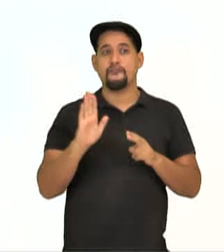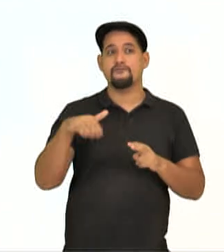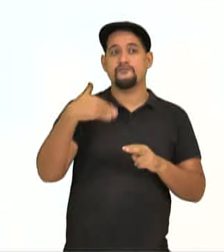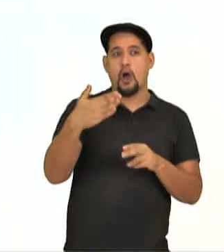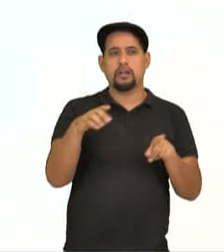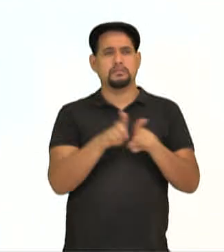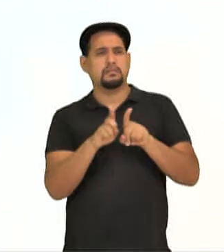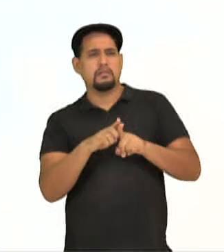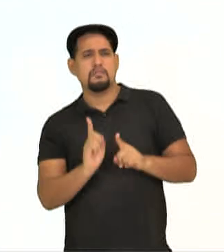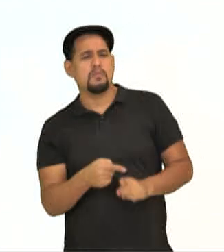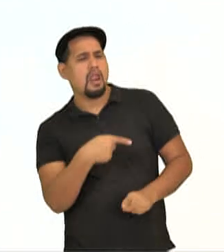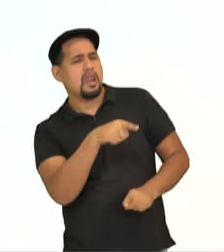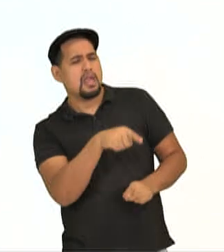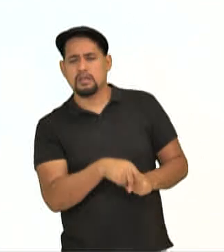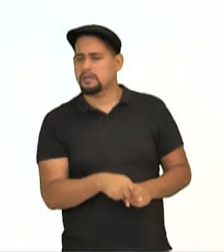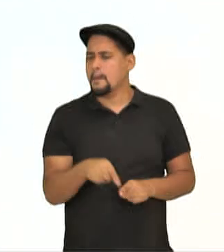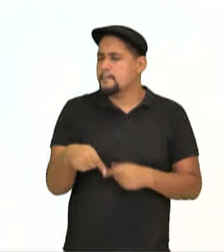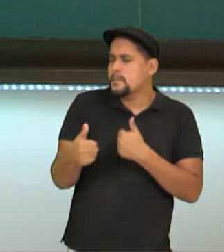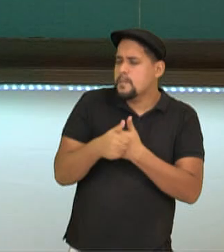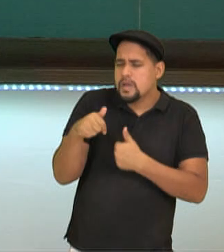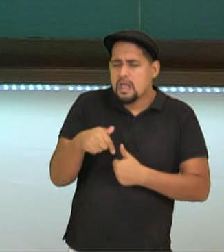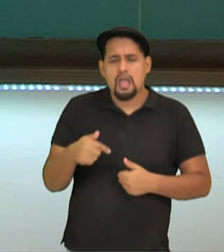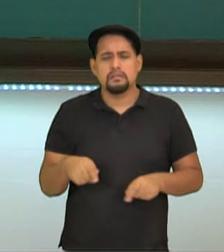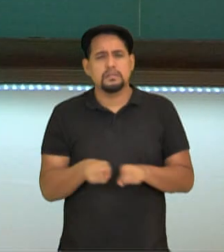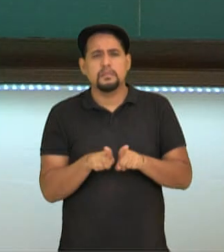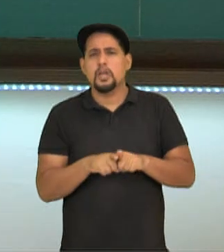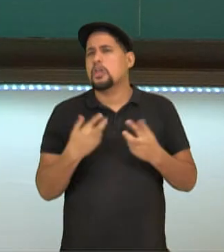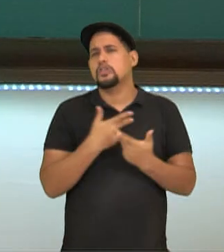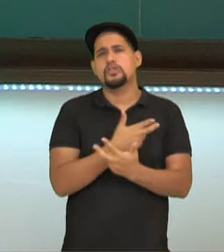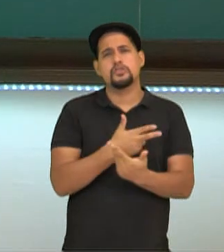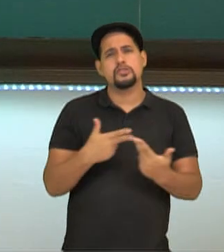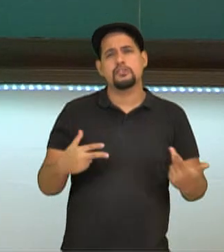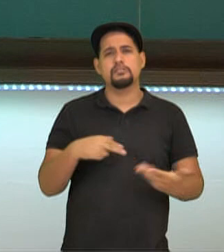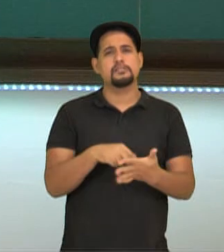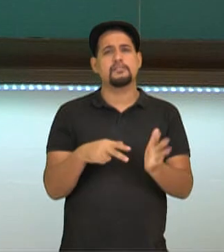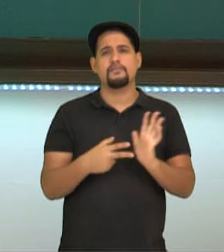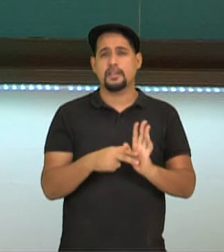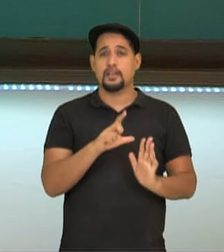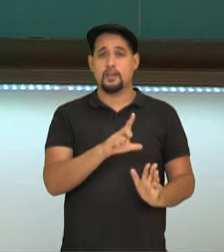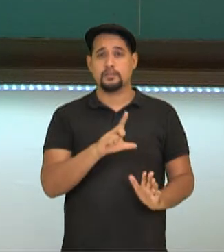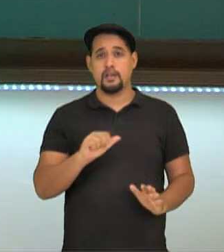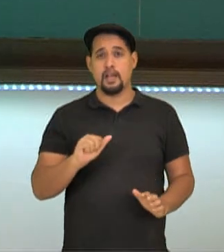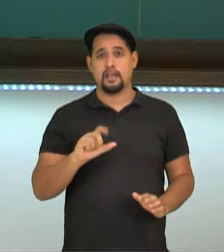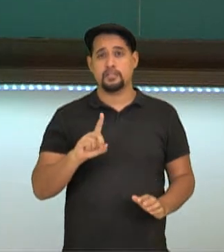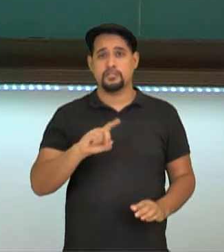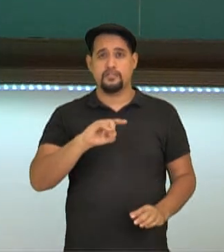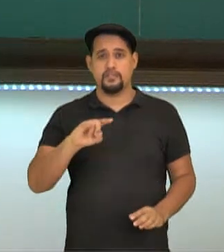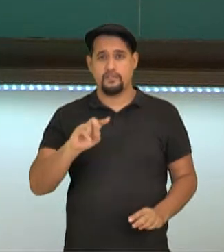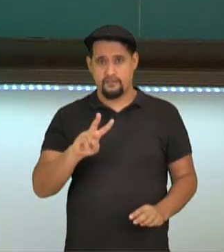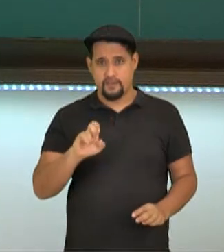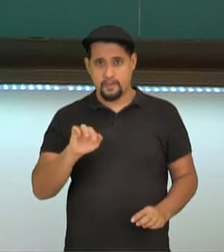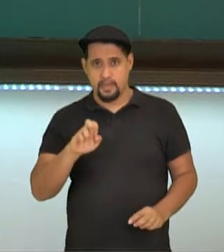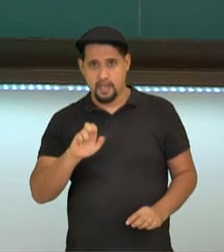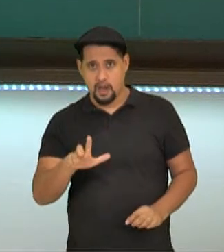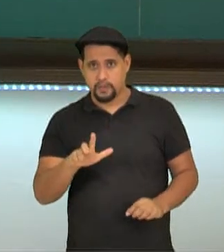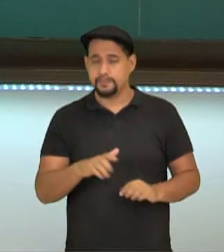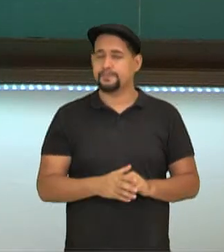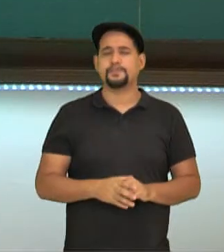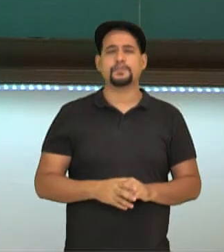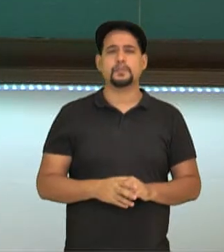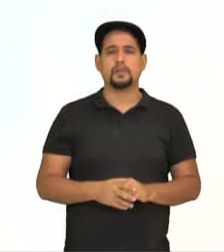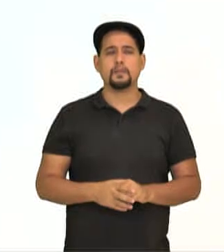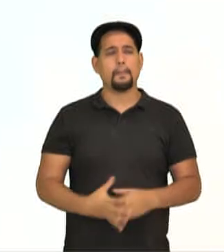fora, por ali, por perto. Todas essas são locuções adverbiais.